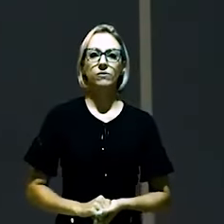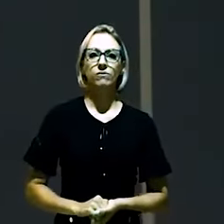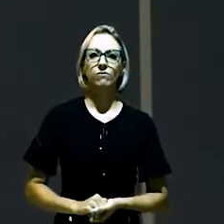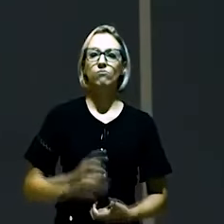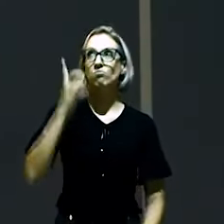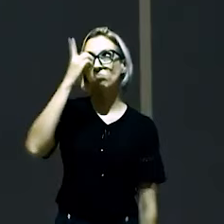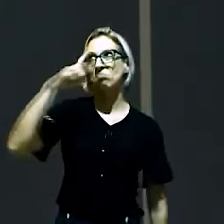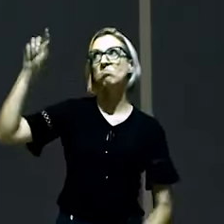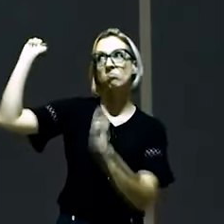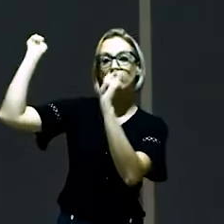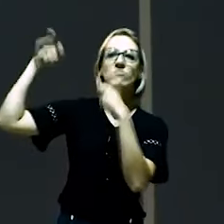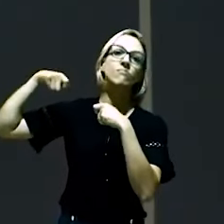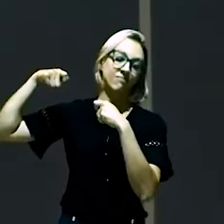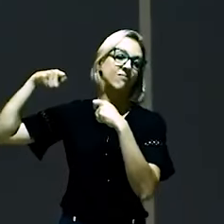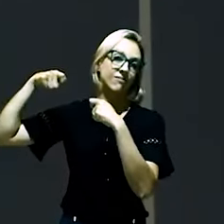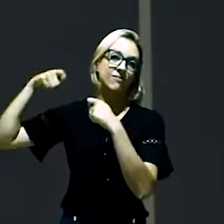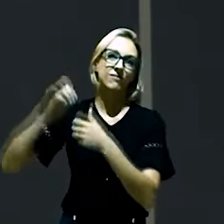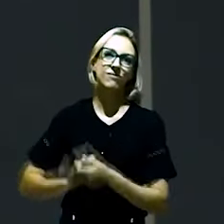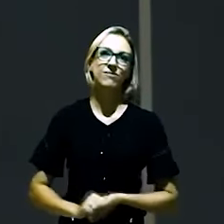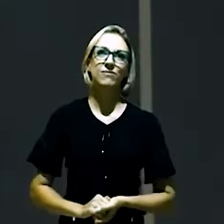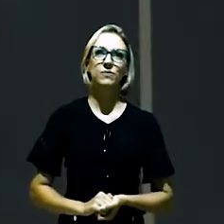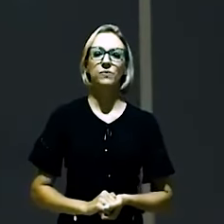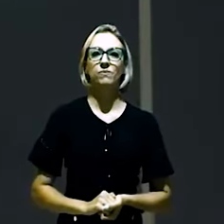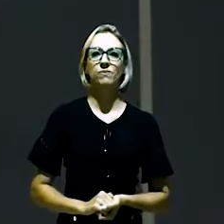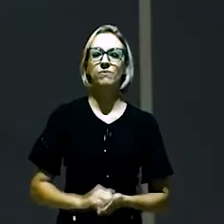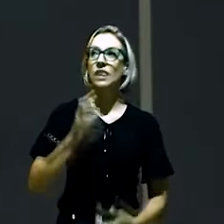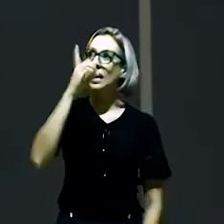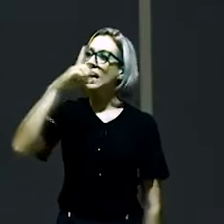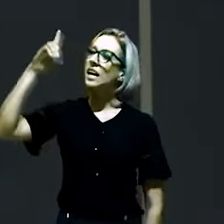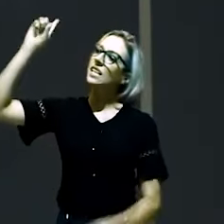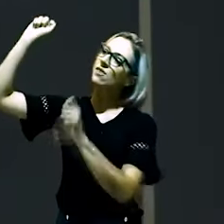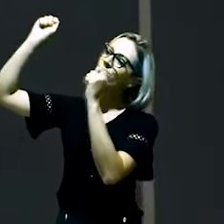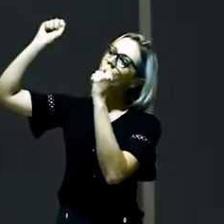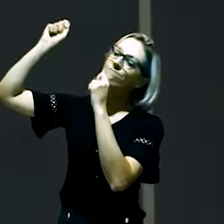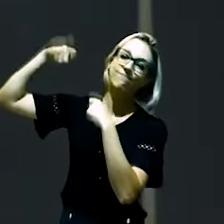concebido. Deus resolve dar a Salomão